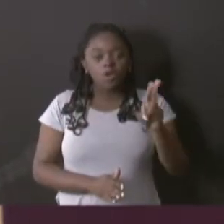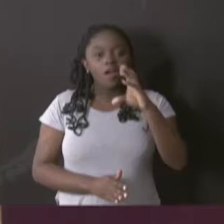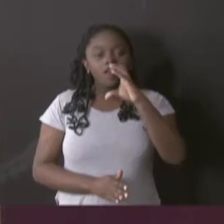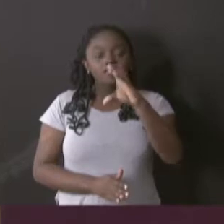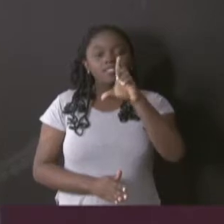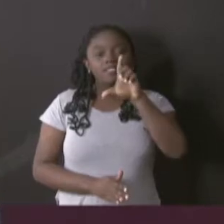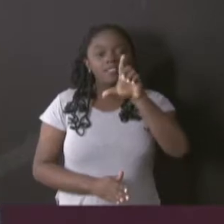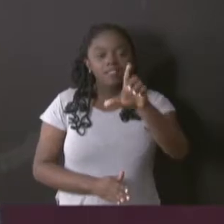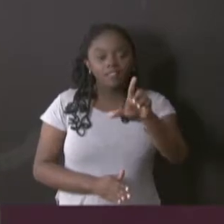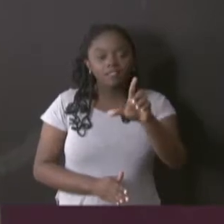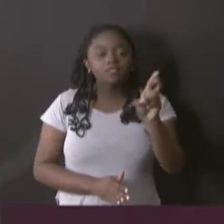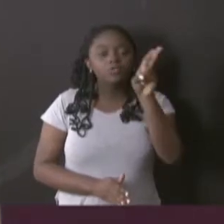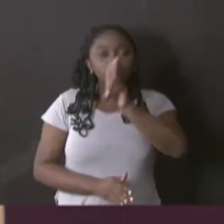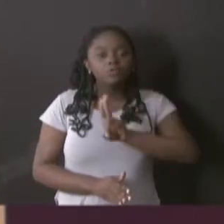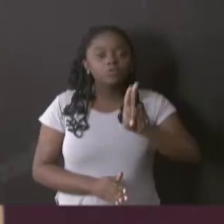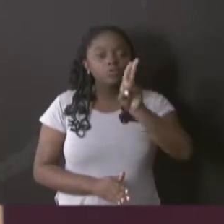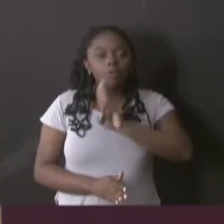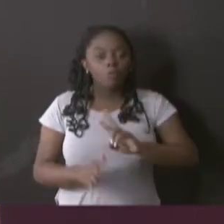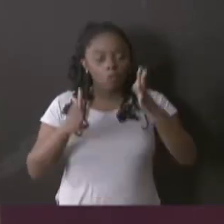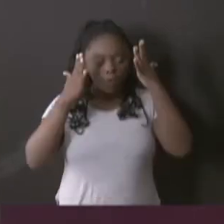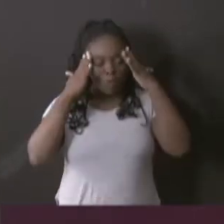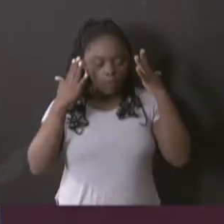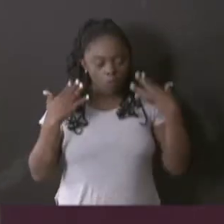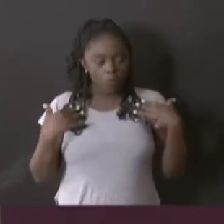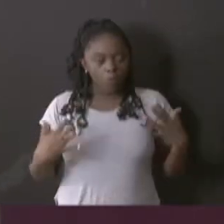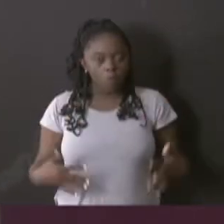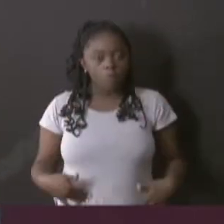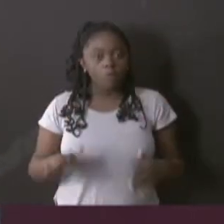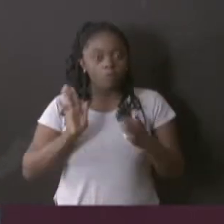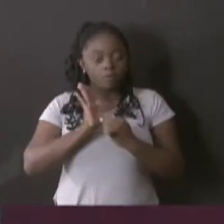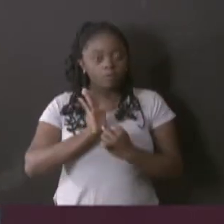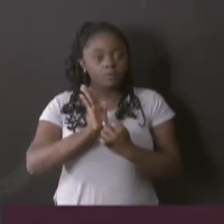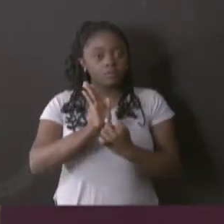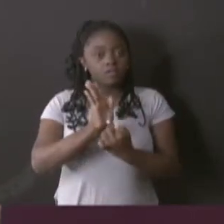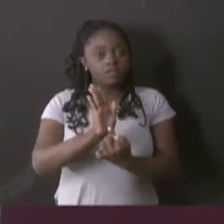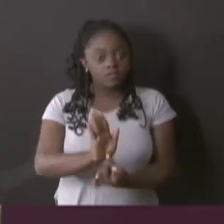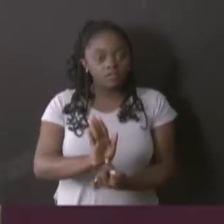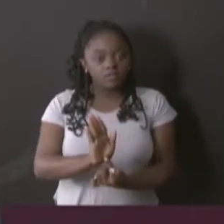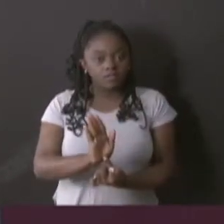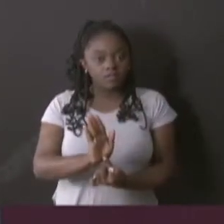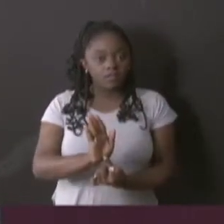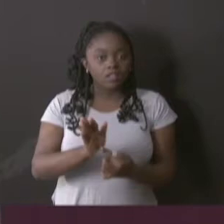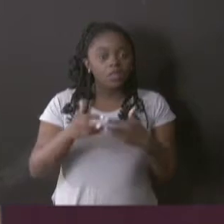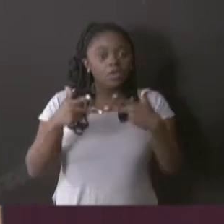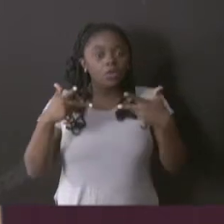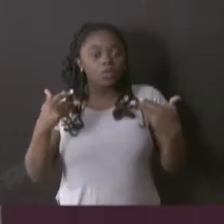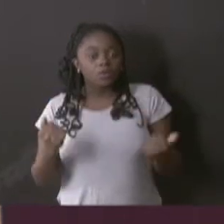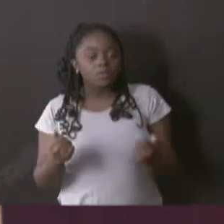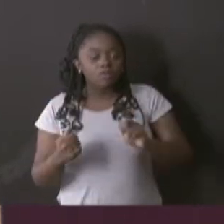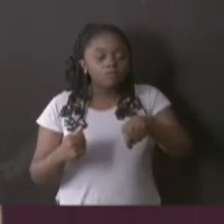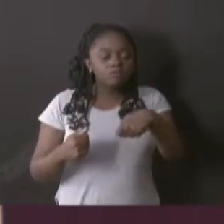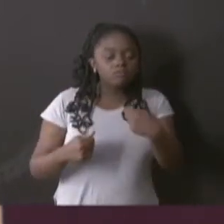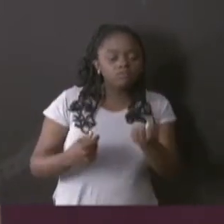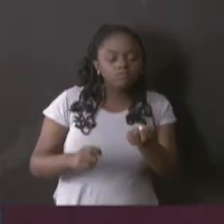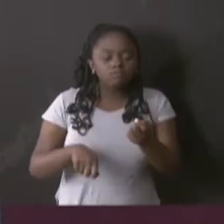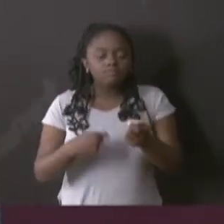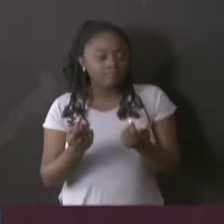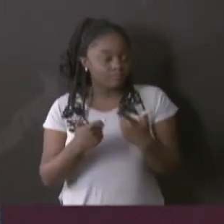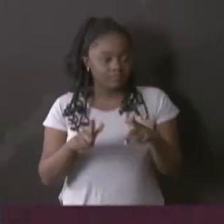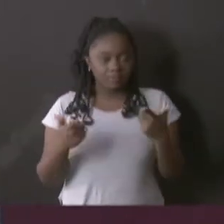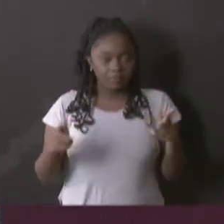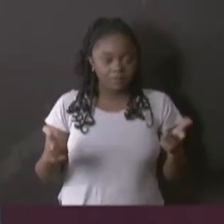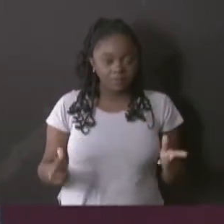classificador, que a gente usa o corpo para expressar algo que não tenha um sinal. Então, a